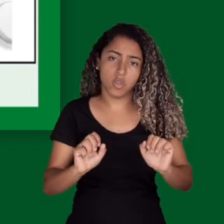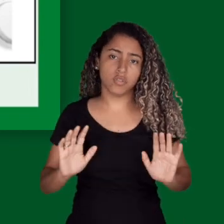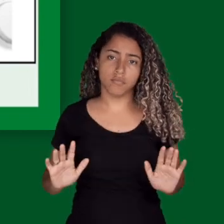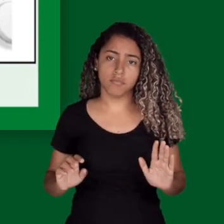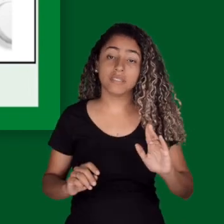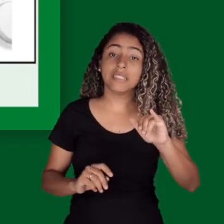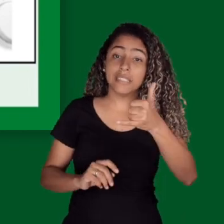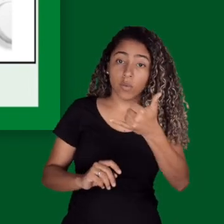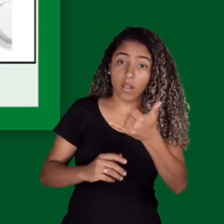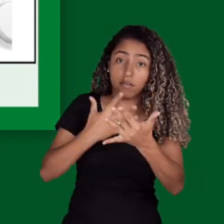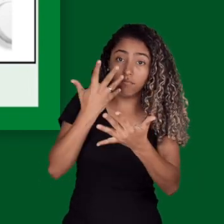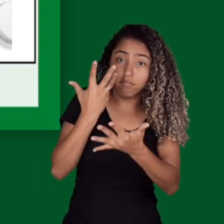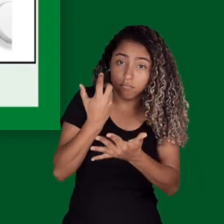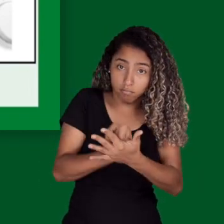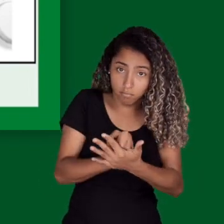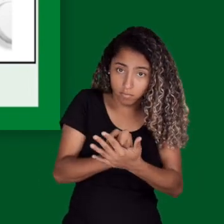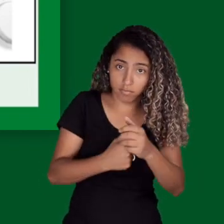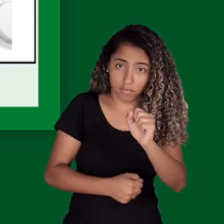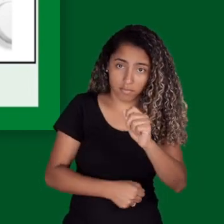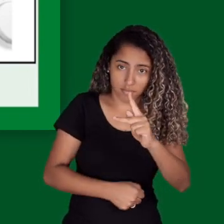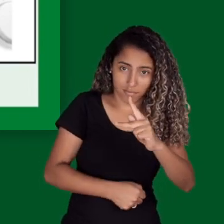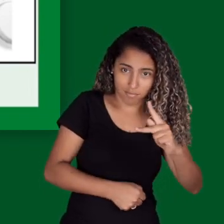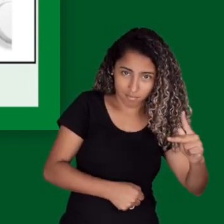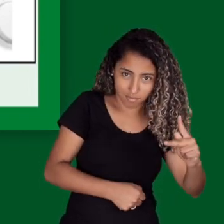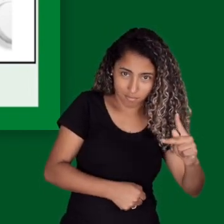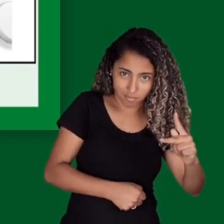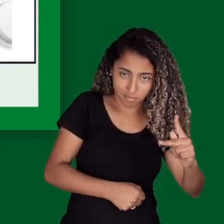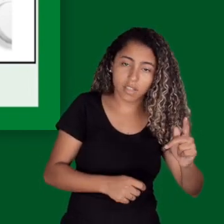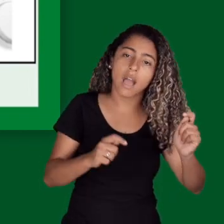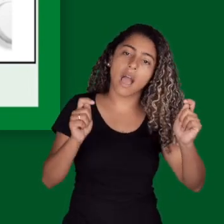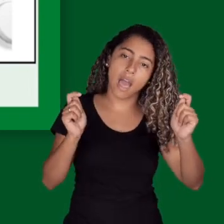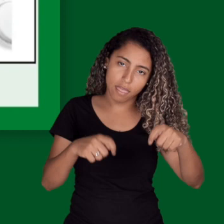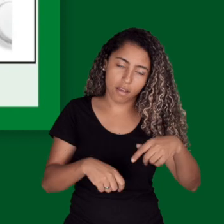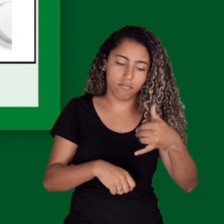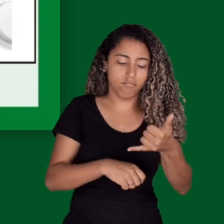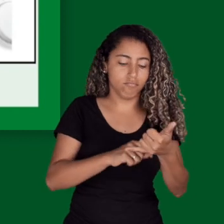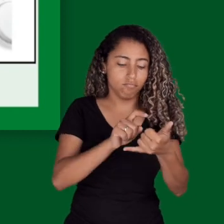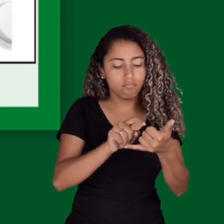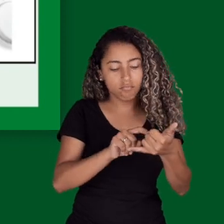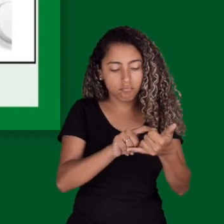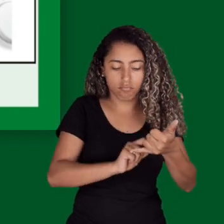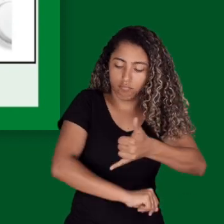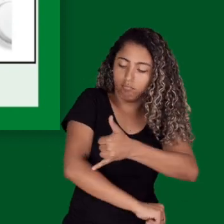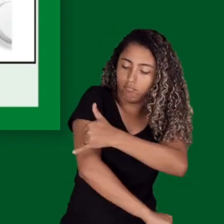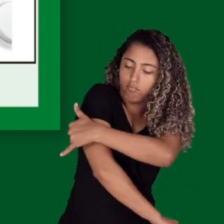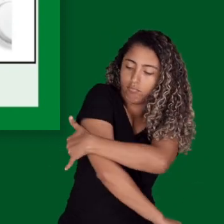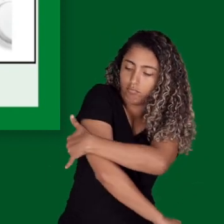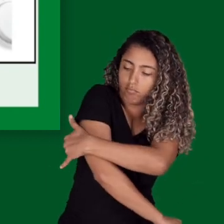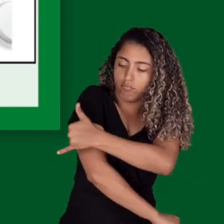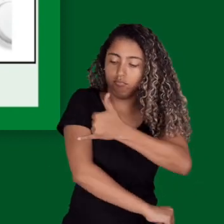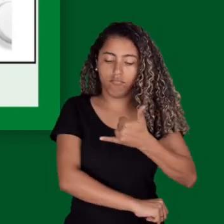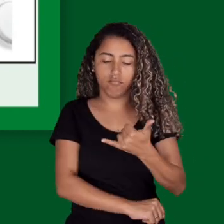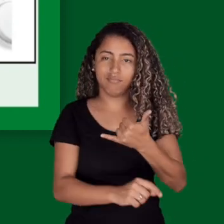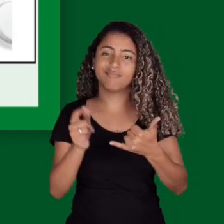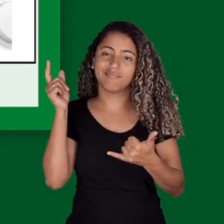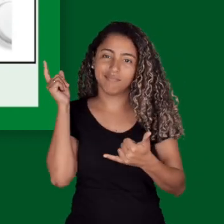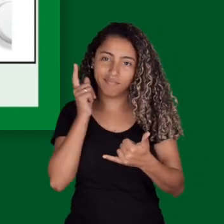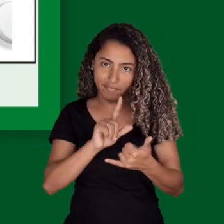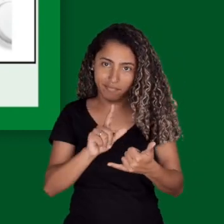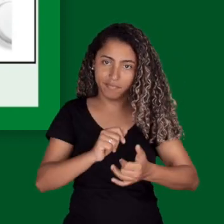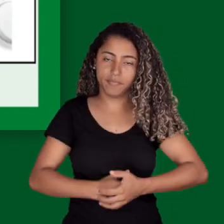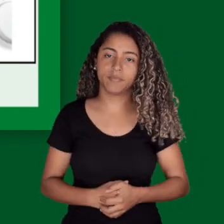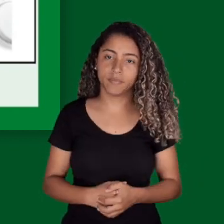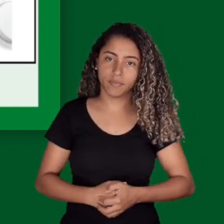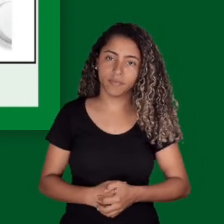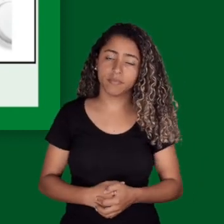pode baixar no celular um aplicativo próprio para que ele possa fazer a leitura do sensor através do aparelho de